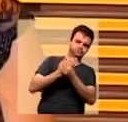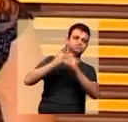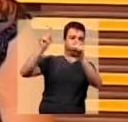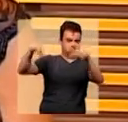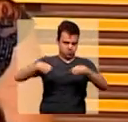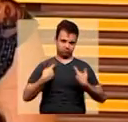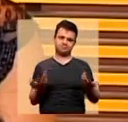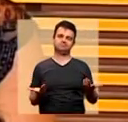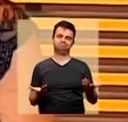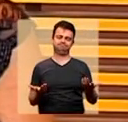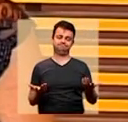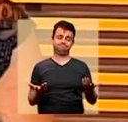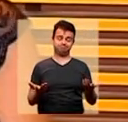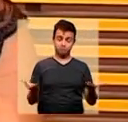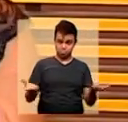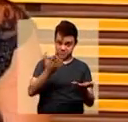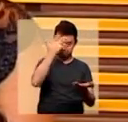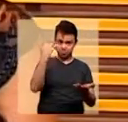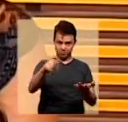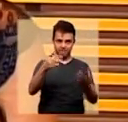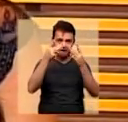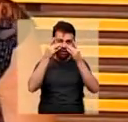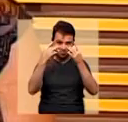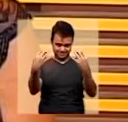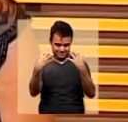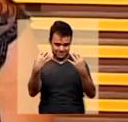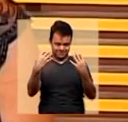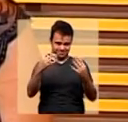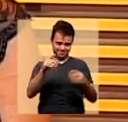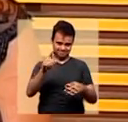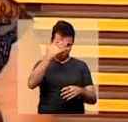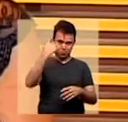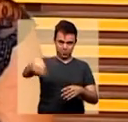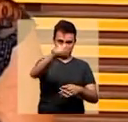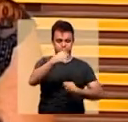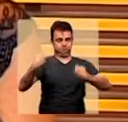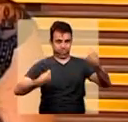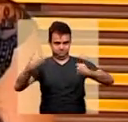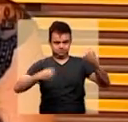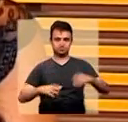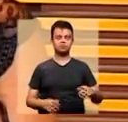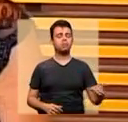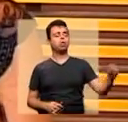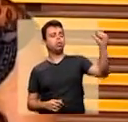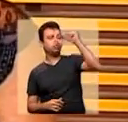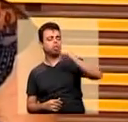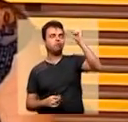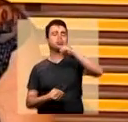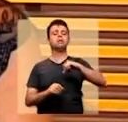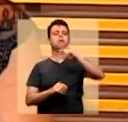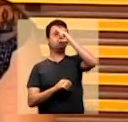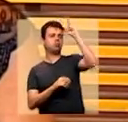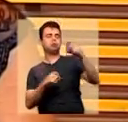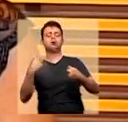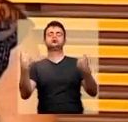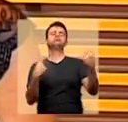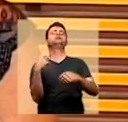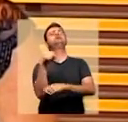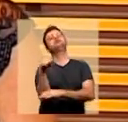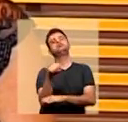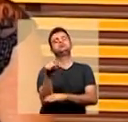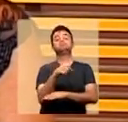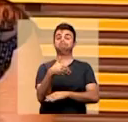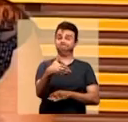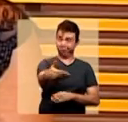precisa entender, o telespectador, né? O condutor, na verdade, que dirigir embriagado ou sob efeito de álcool já é o